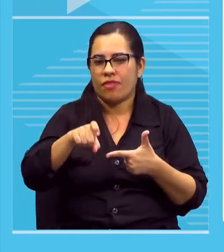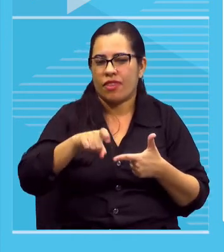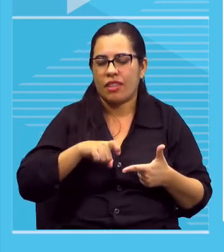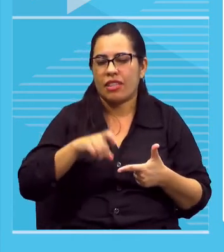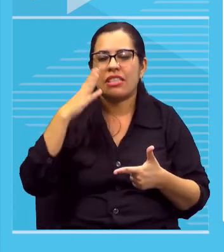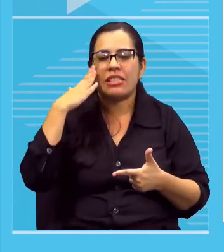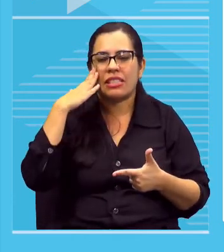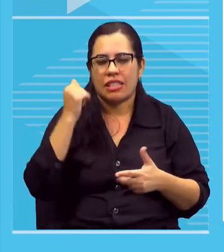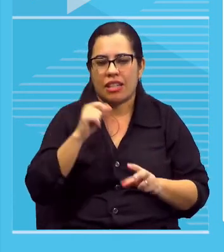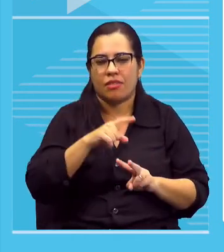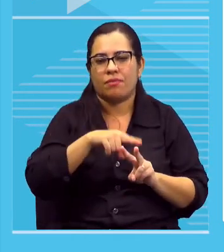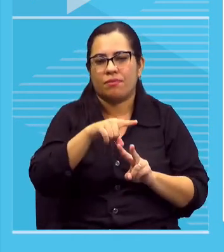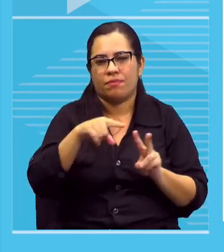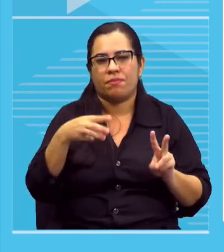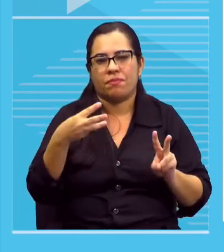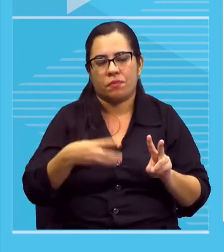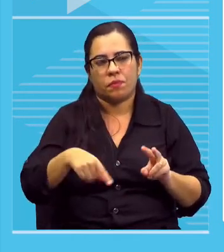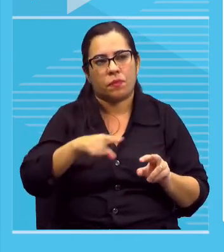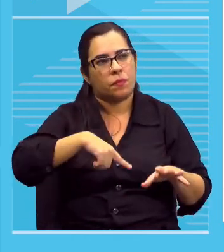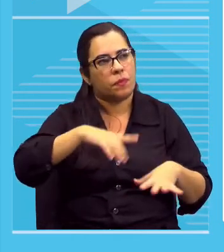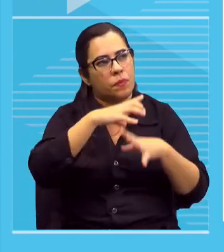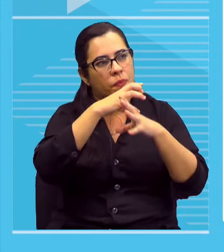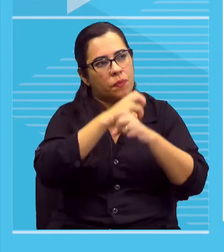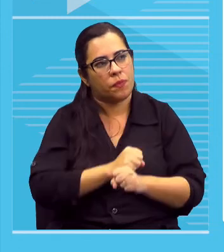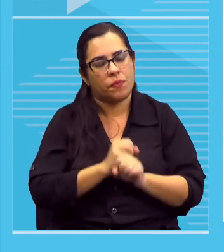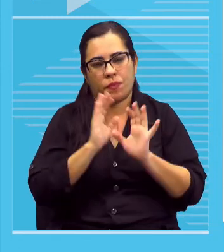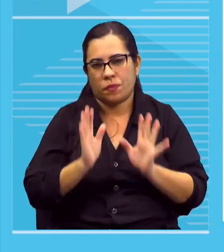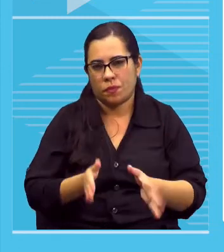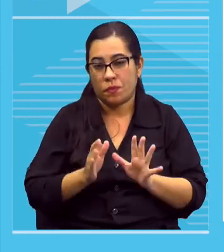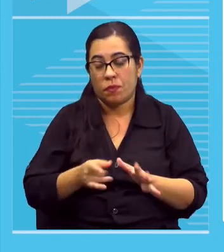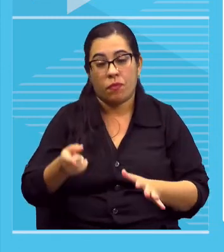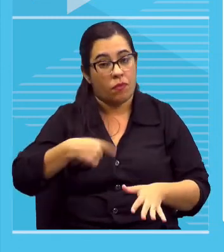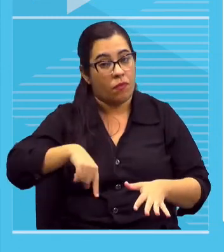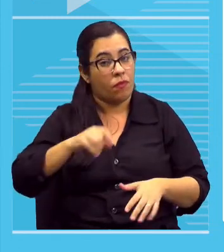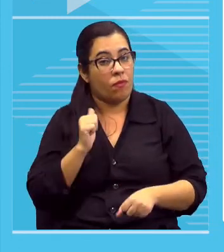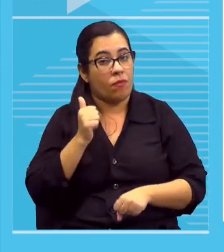gente acabou de calcular não foi vou substituir